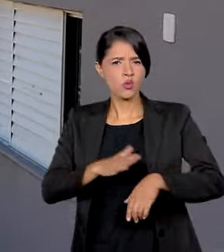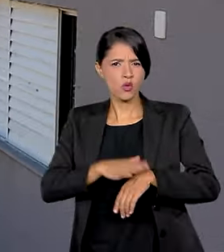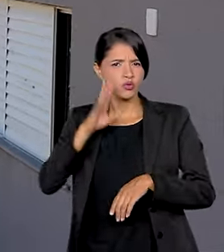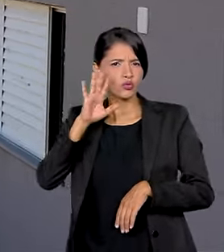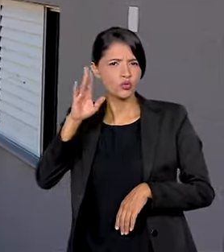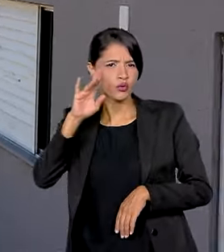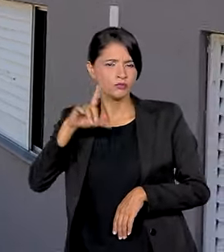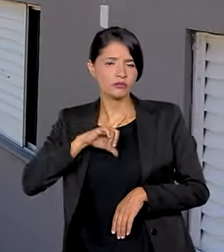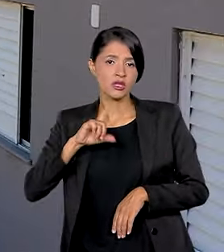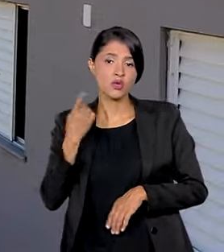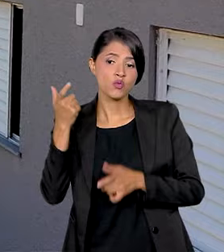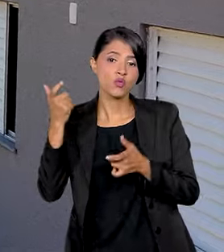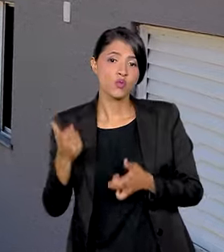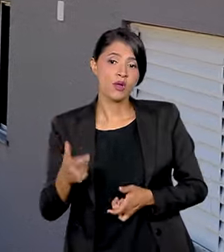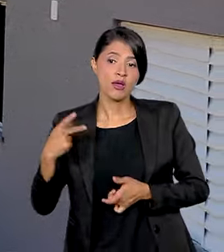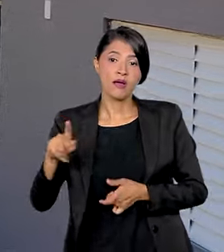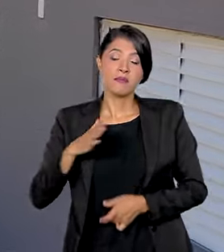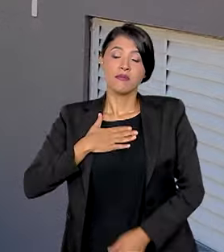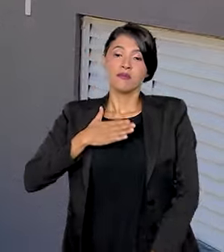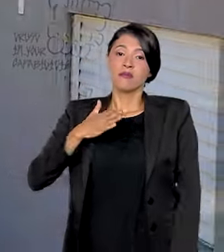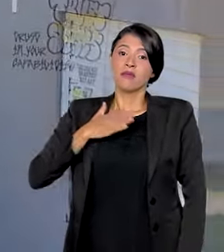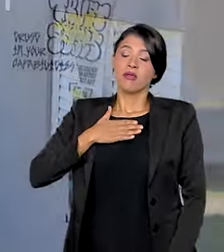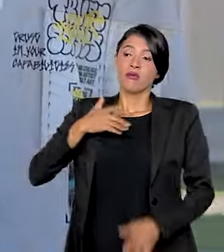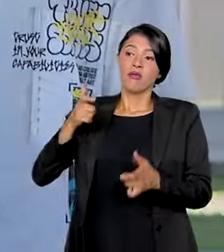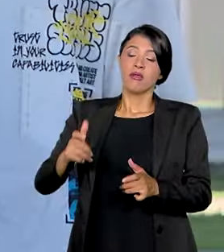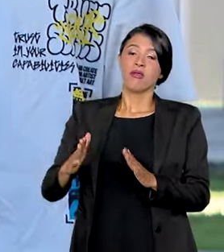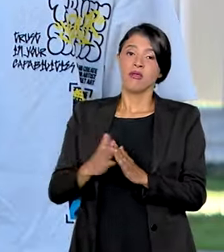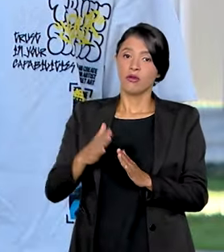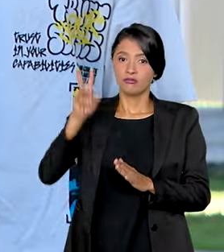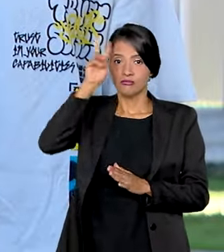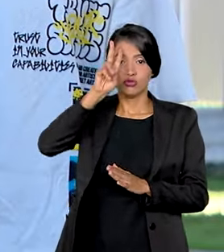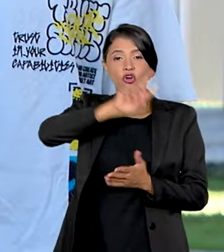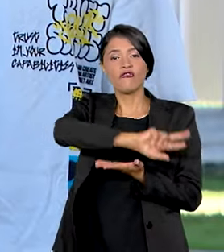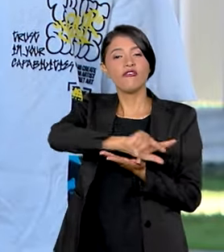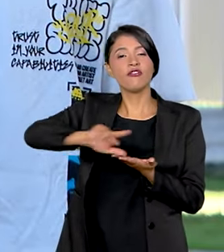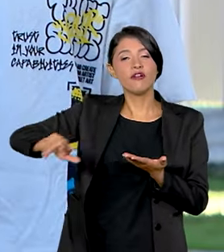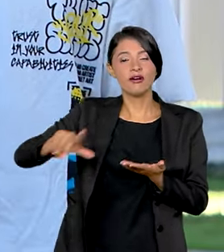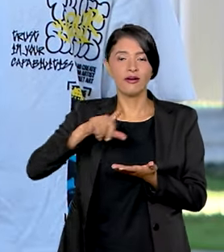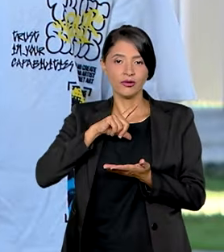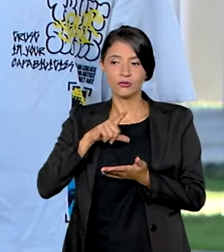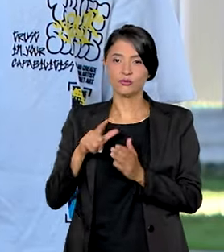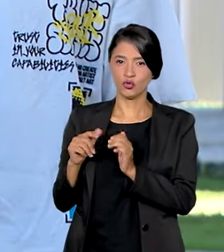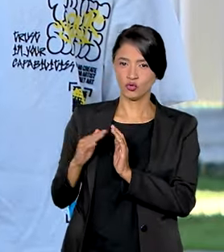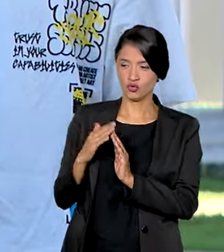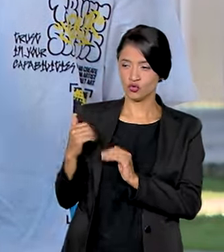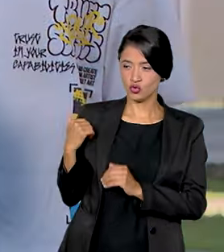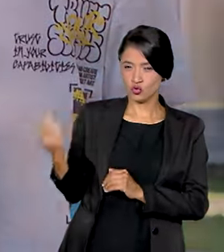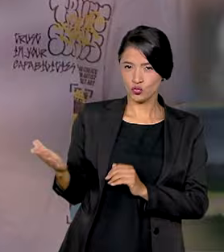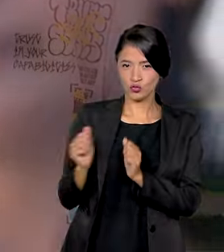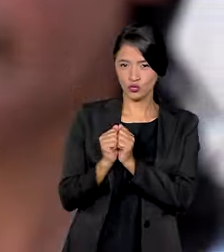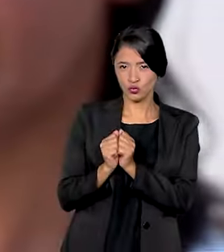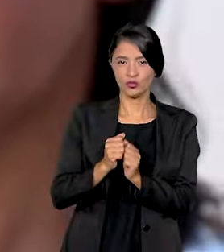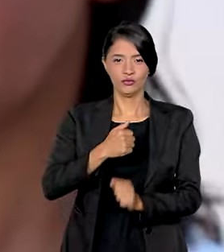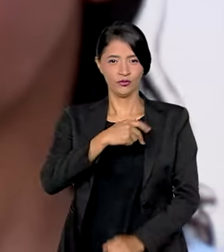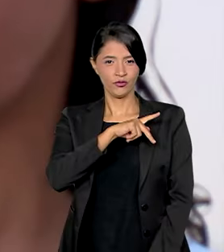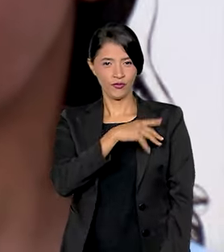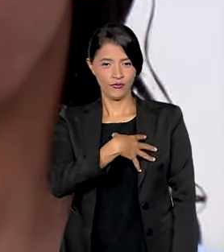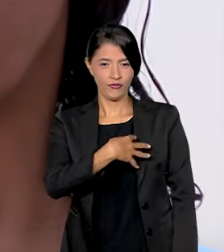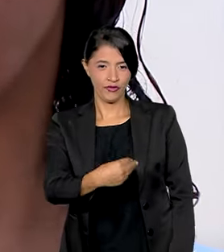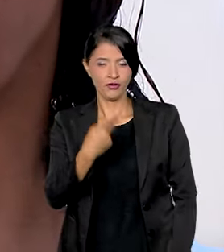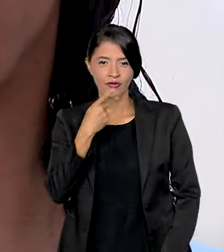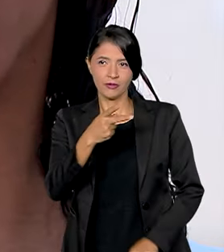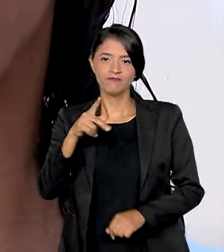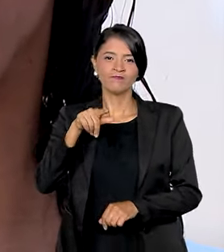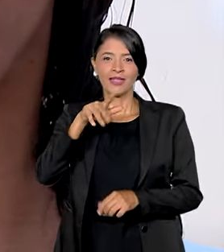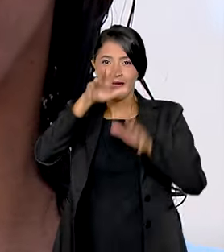E quando o sonho é ter um lugar para chamar de seu, histórias não faltam. Ao lado dos filhos, Ceilce conta